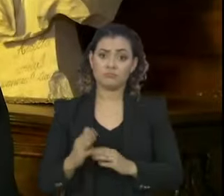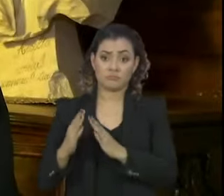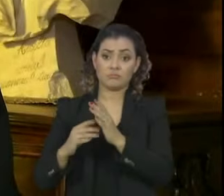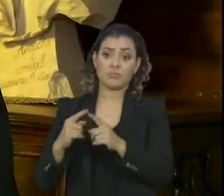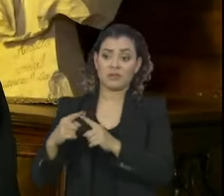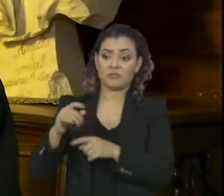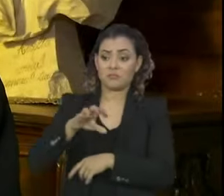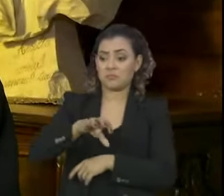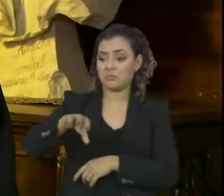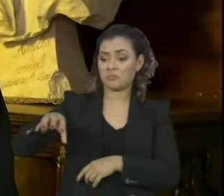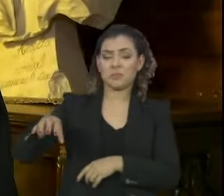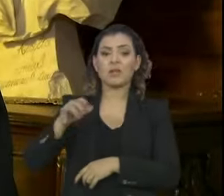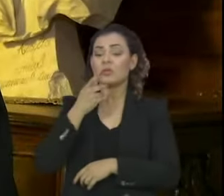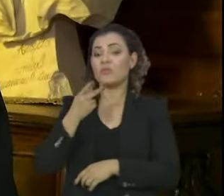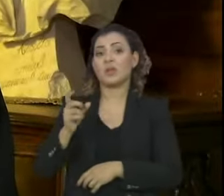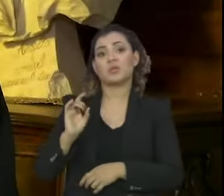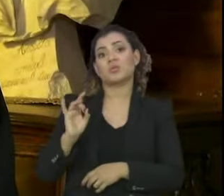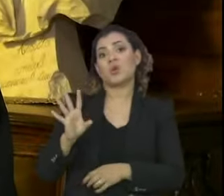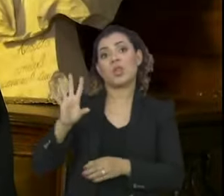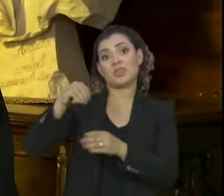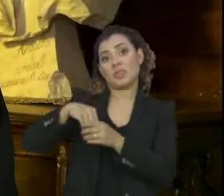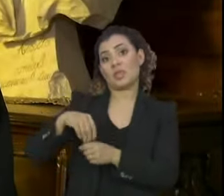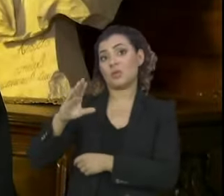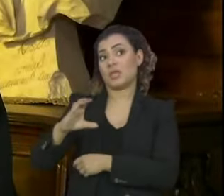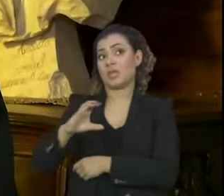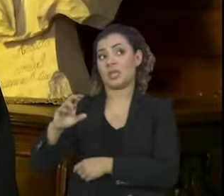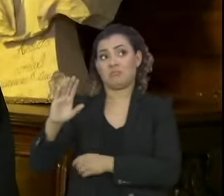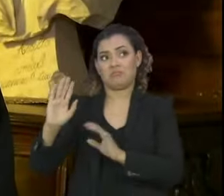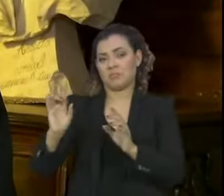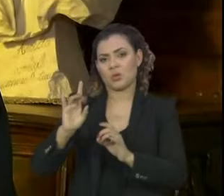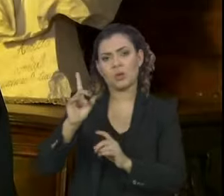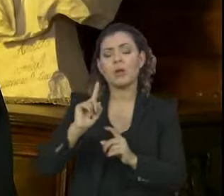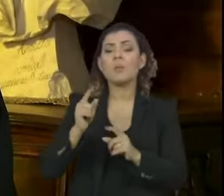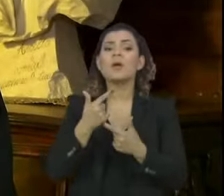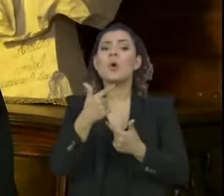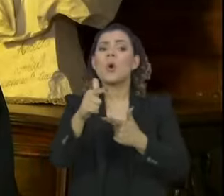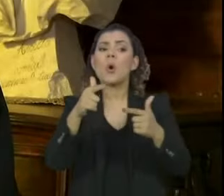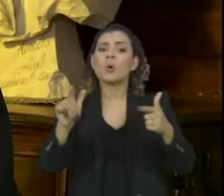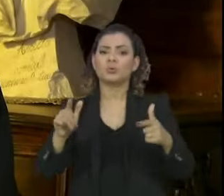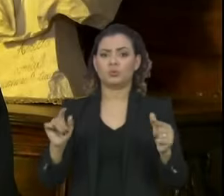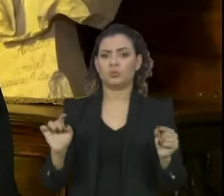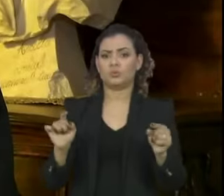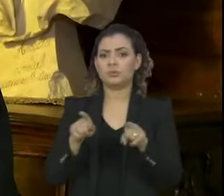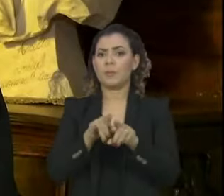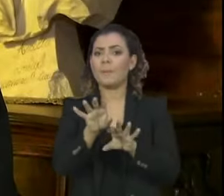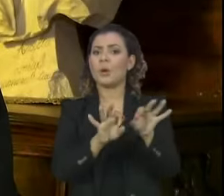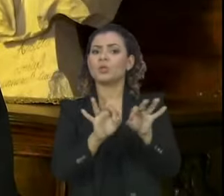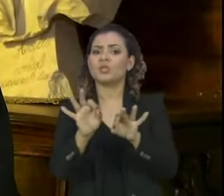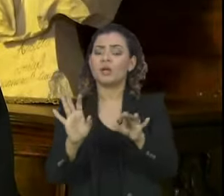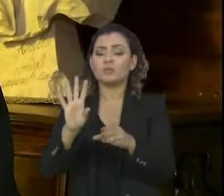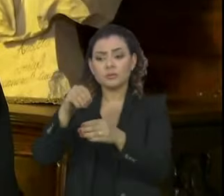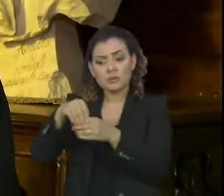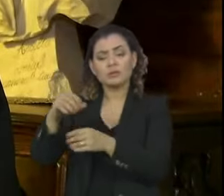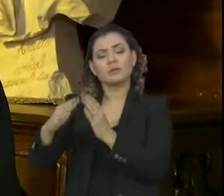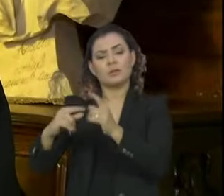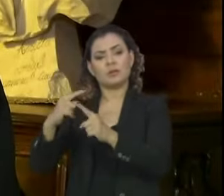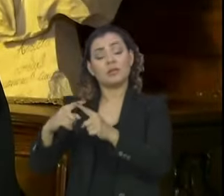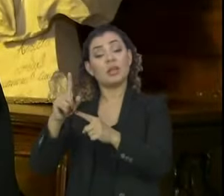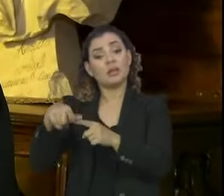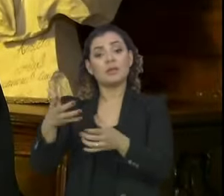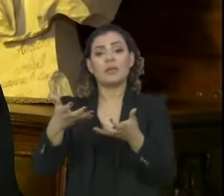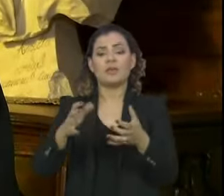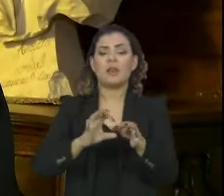à igreja eu não digo diretamente dentro da igreja mais de organizações ligadas à igreja e claramente lutavam por